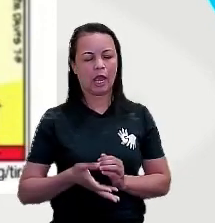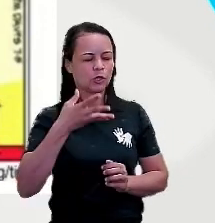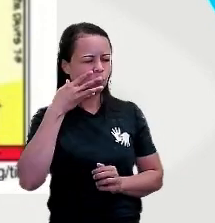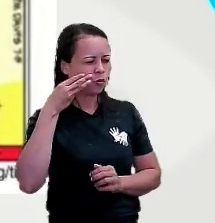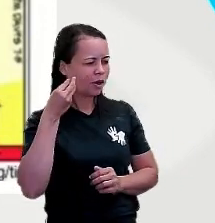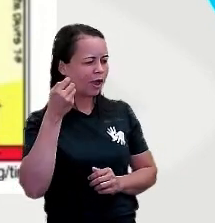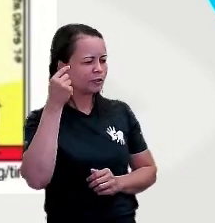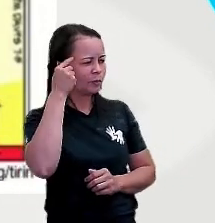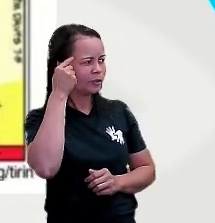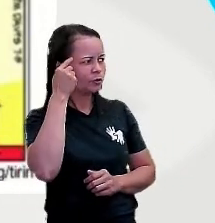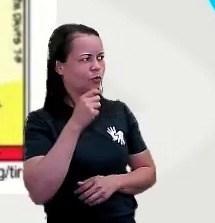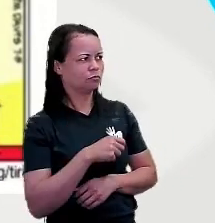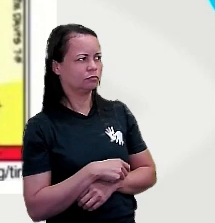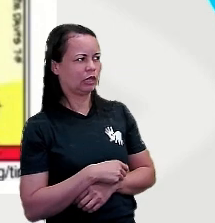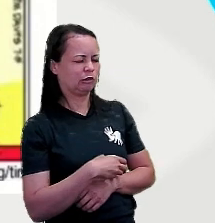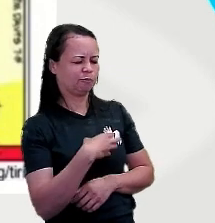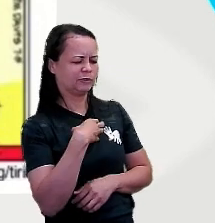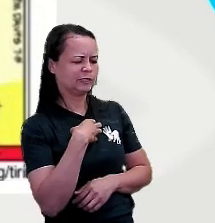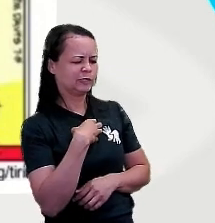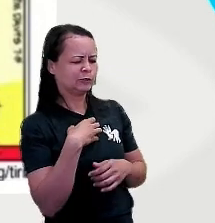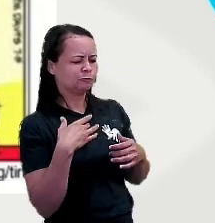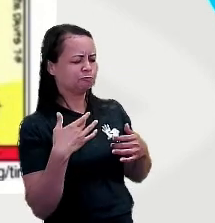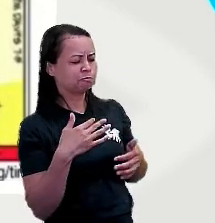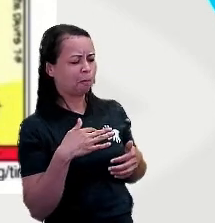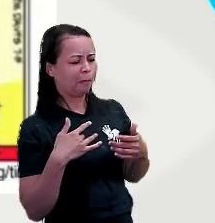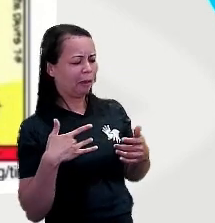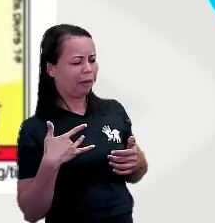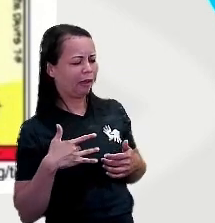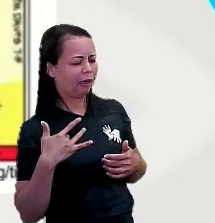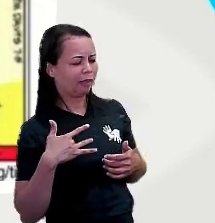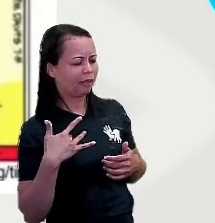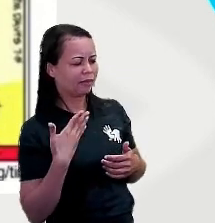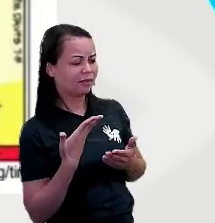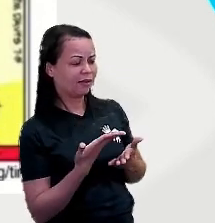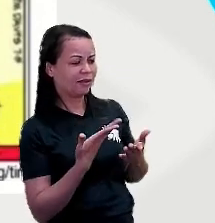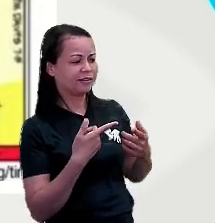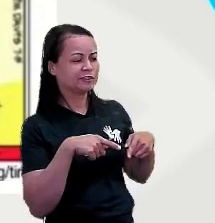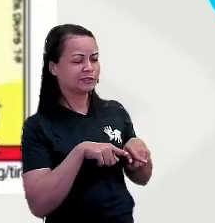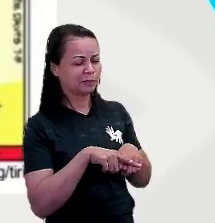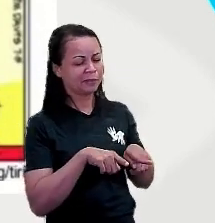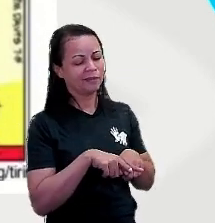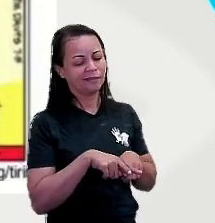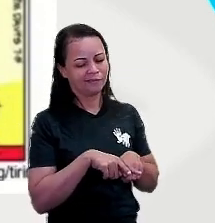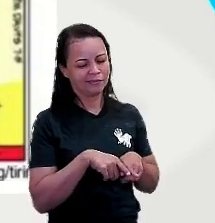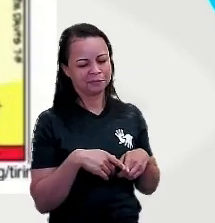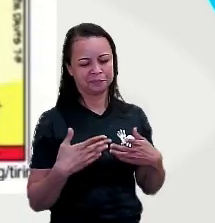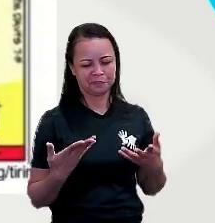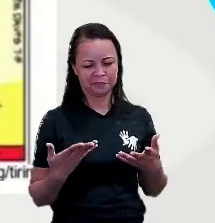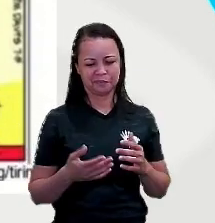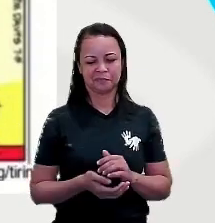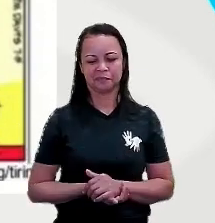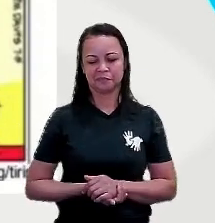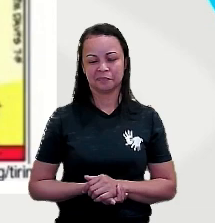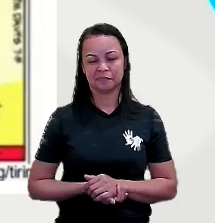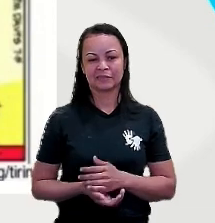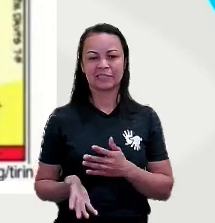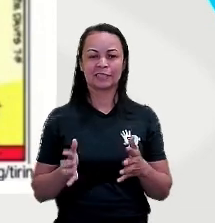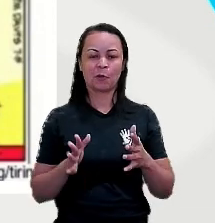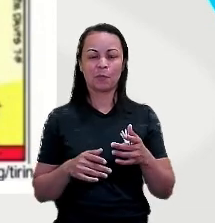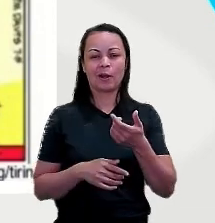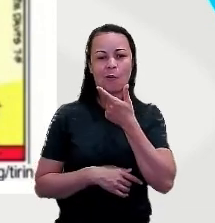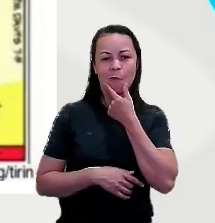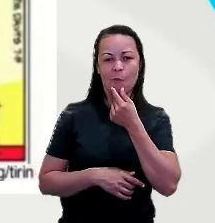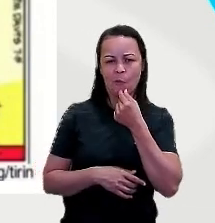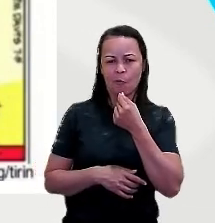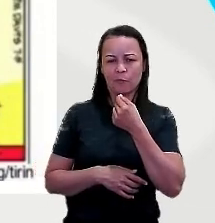deles também. Ou seja, que para o gato é um privilégio o dono estar com ele. Já para o dono ficou